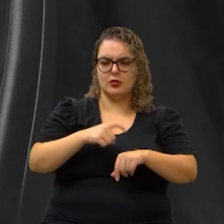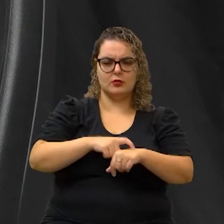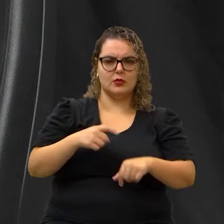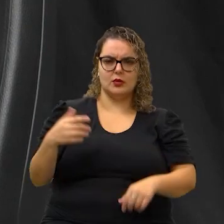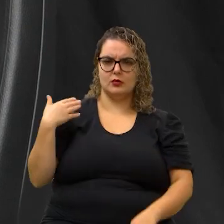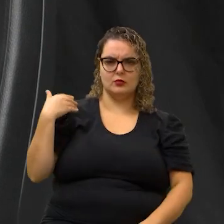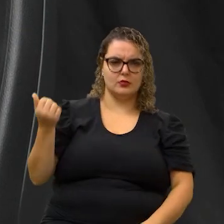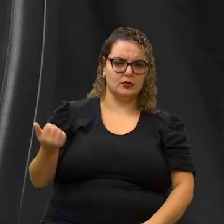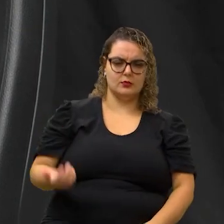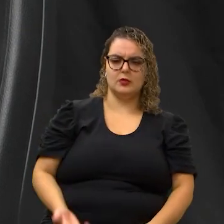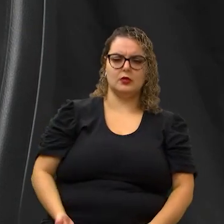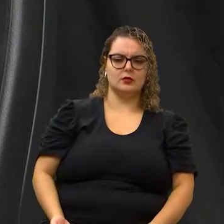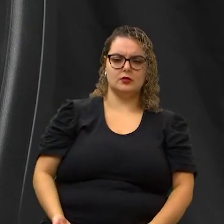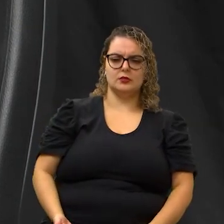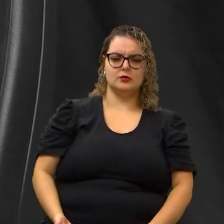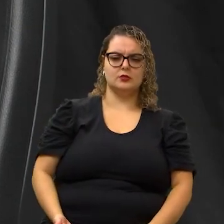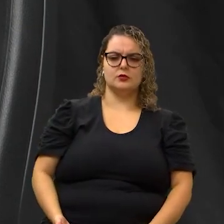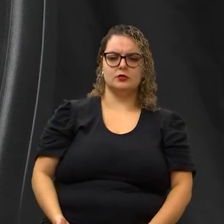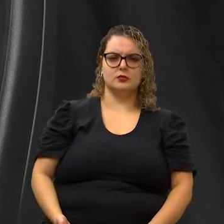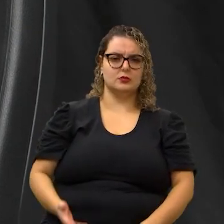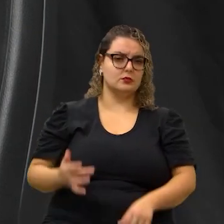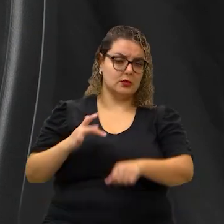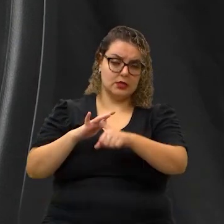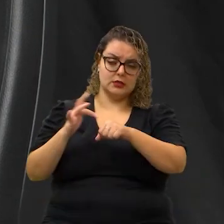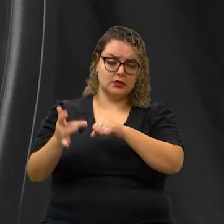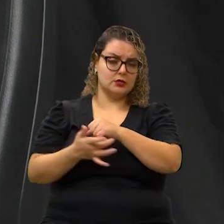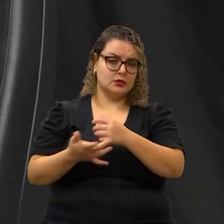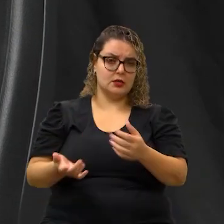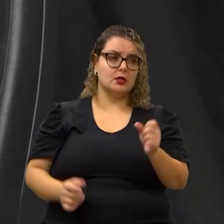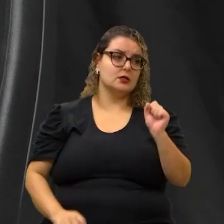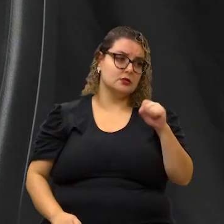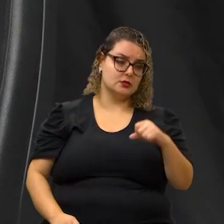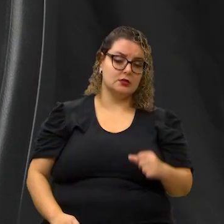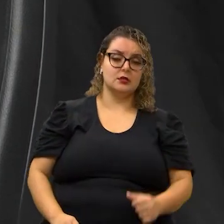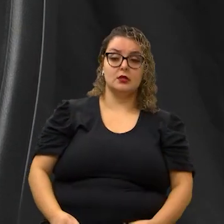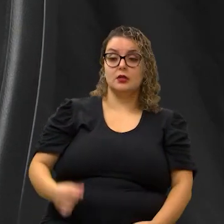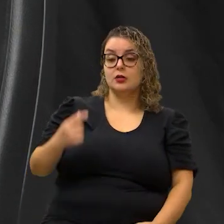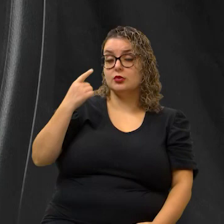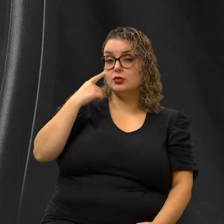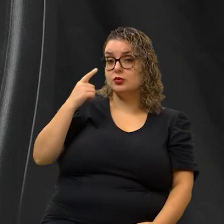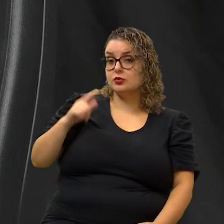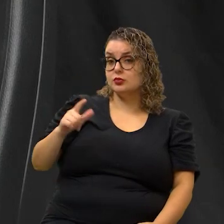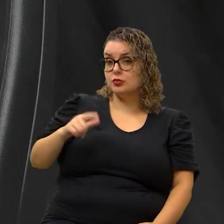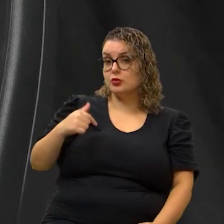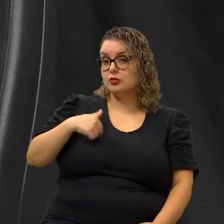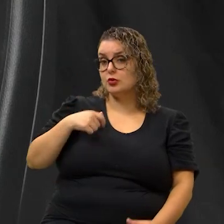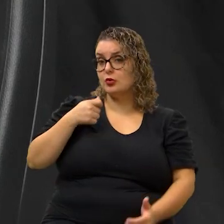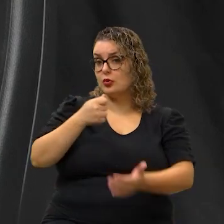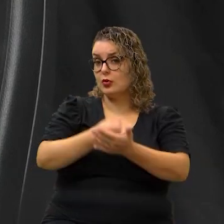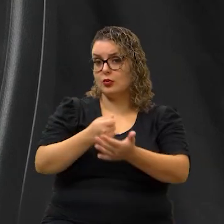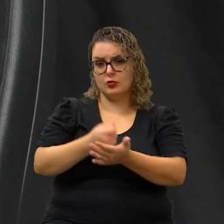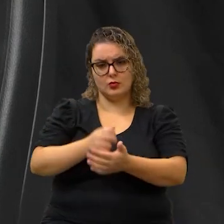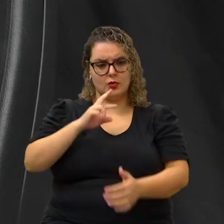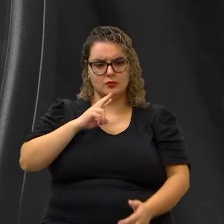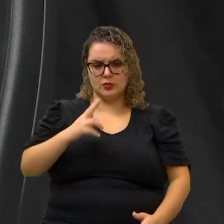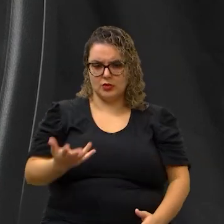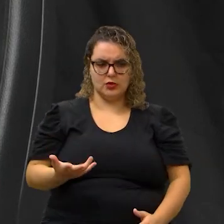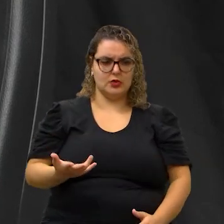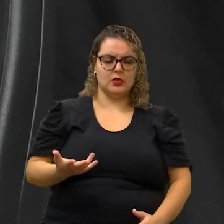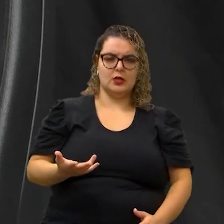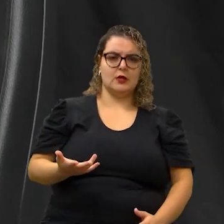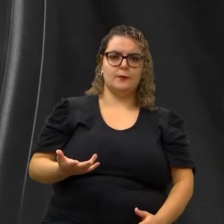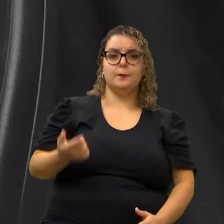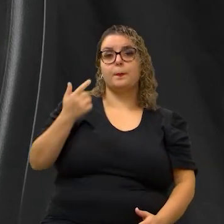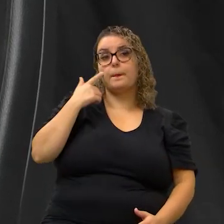Hoje, a qualquer momento eu sou acionado pelas redes sociais. Sim. E é evidente que eu tenho obrigação